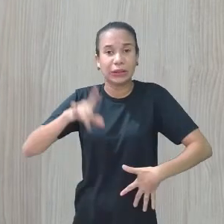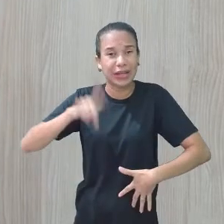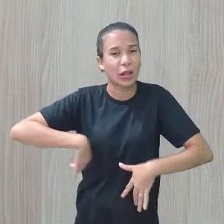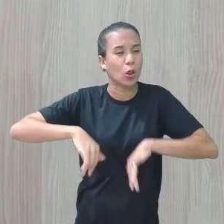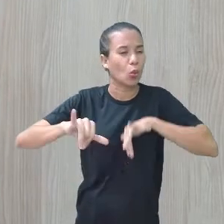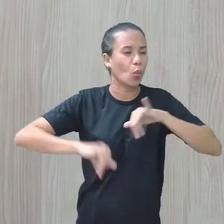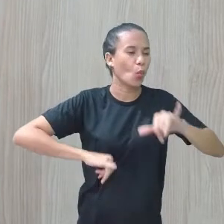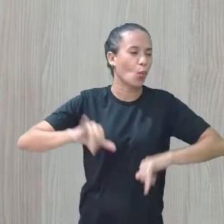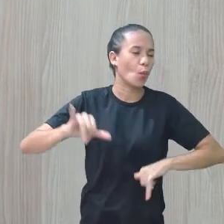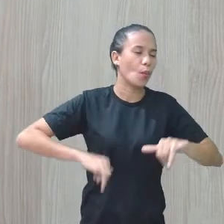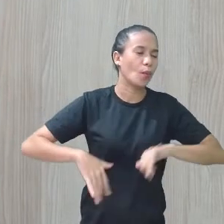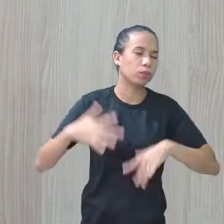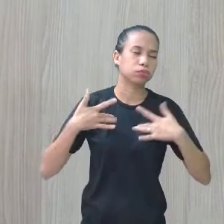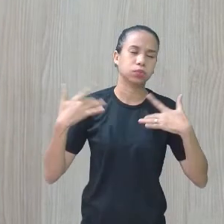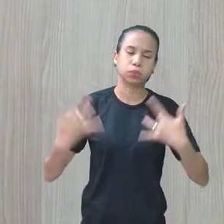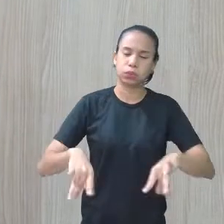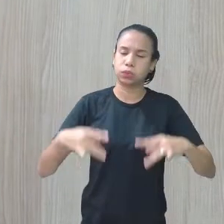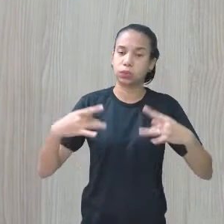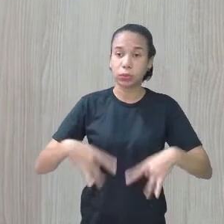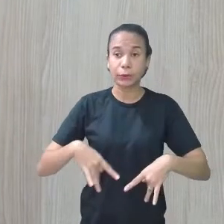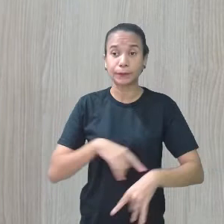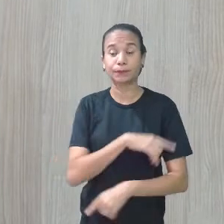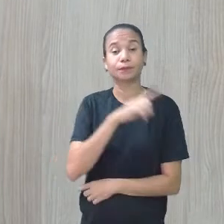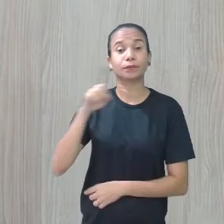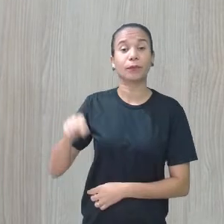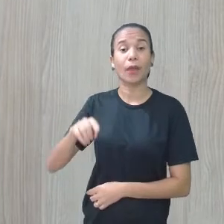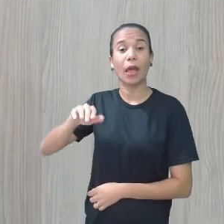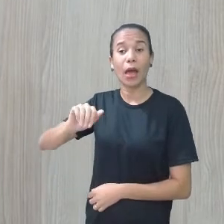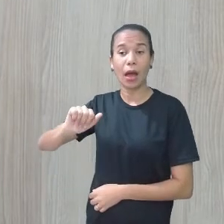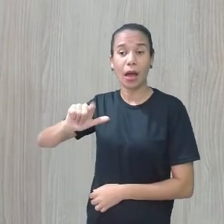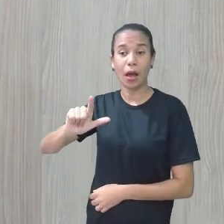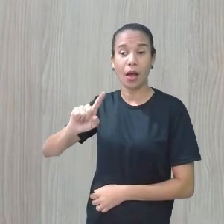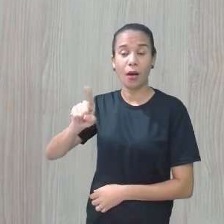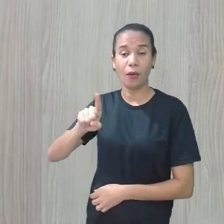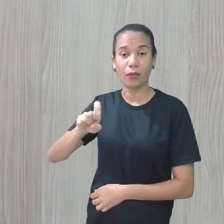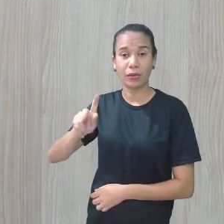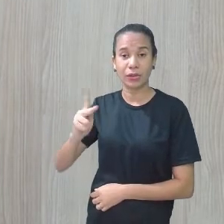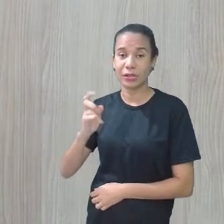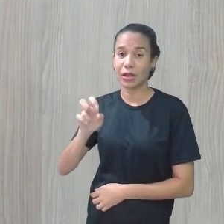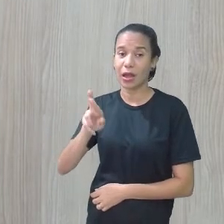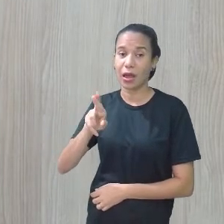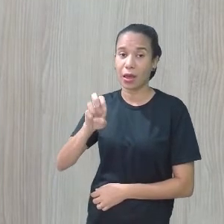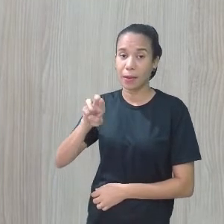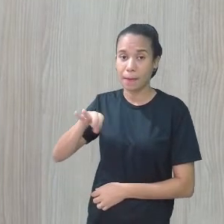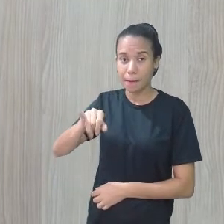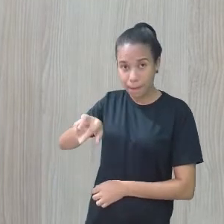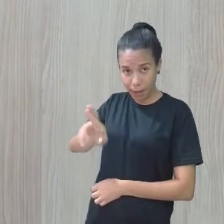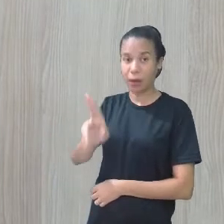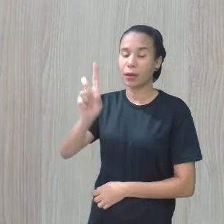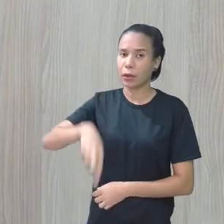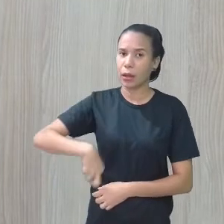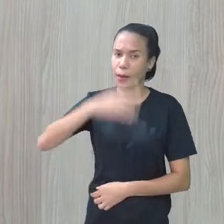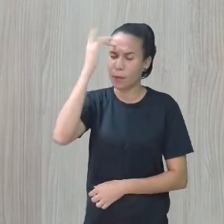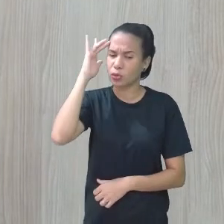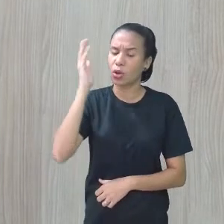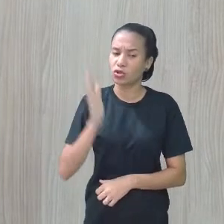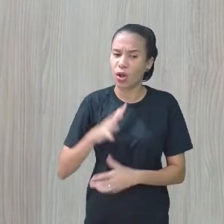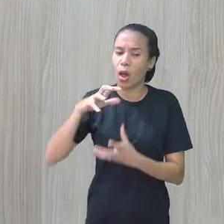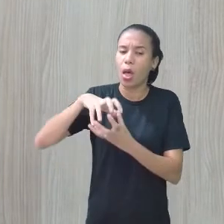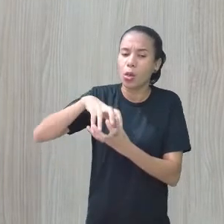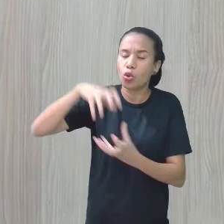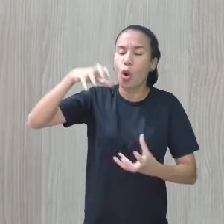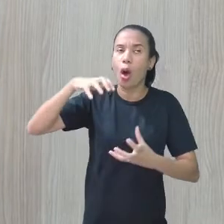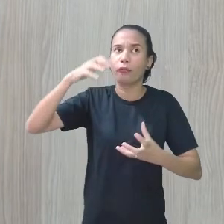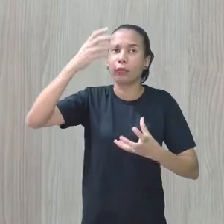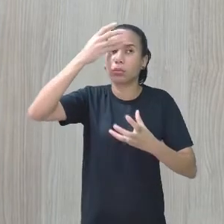fibromialgia sofrem muito de muitas dores. E também o mal de Alzheimer, que atinge mais as pessoas já numa certa idade e